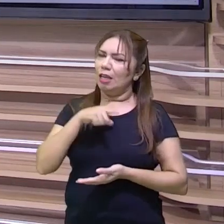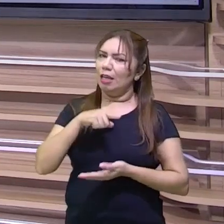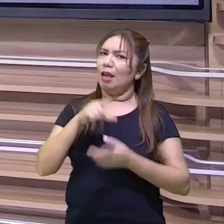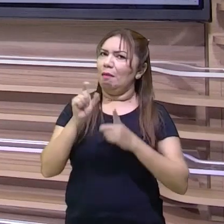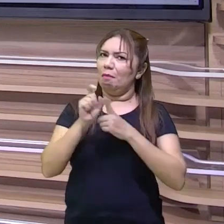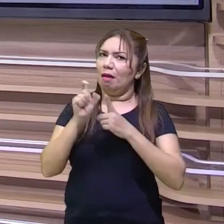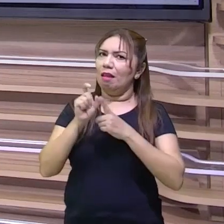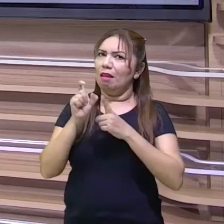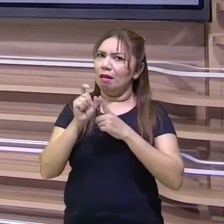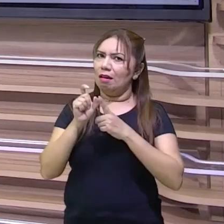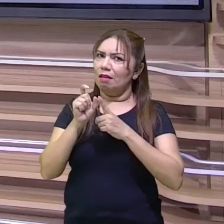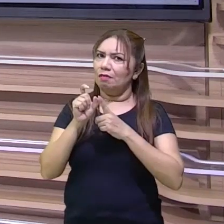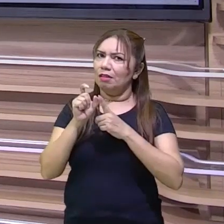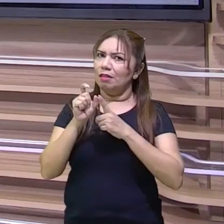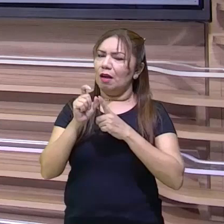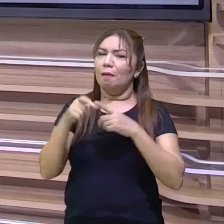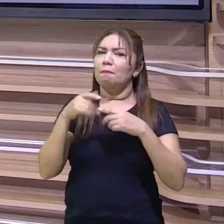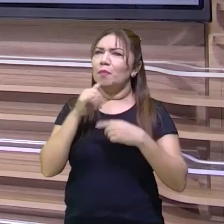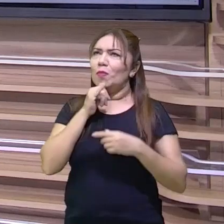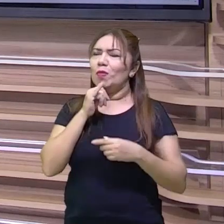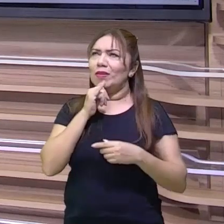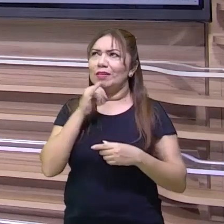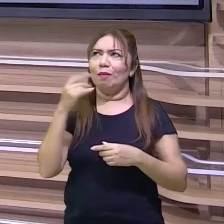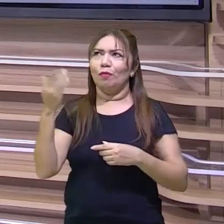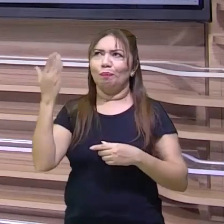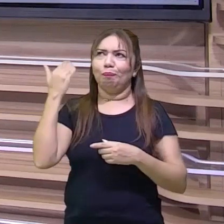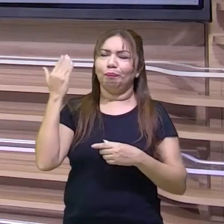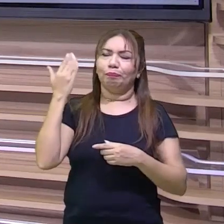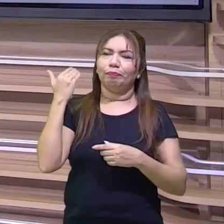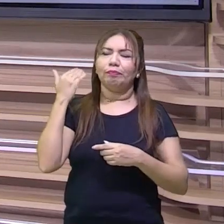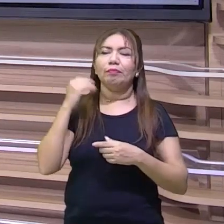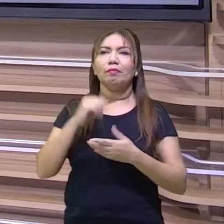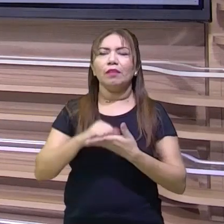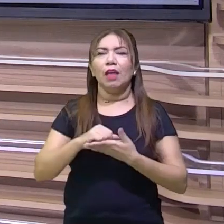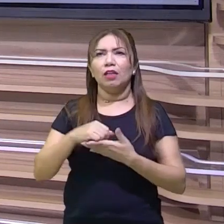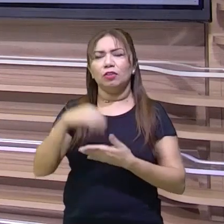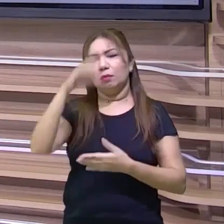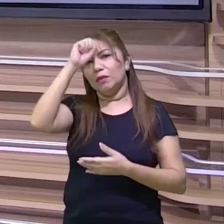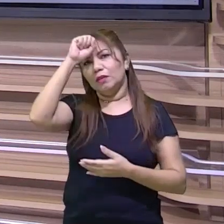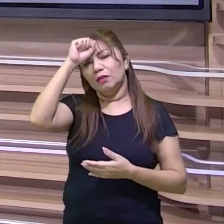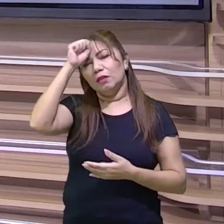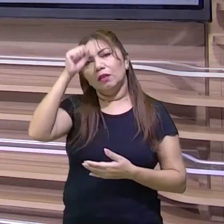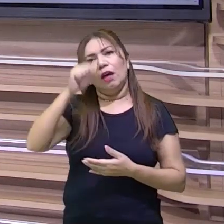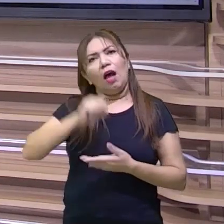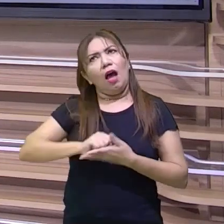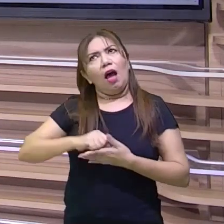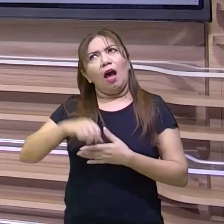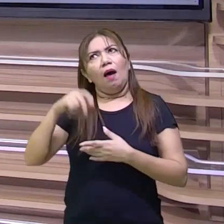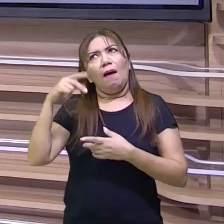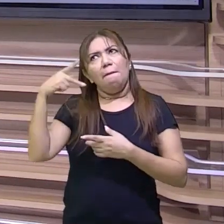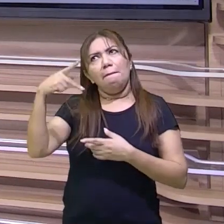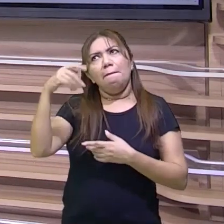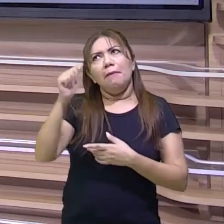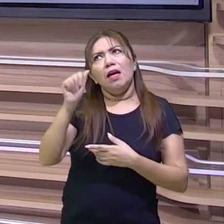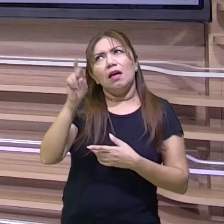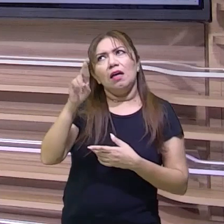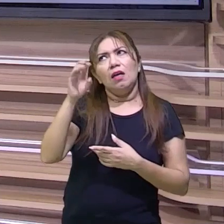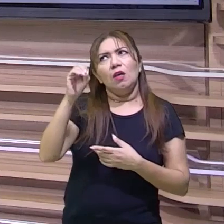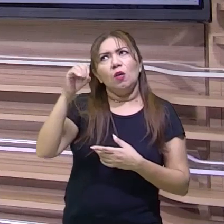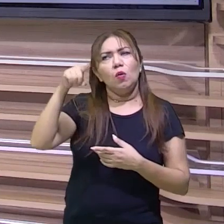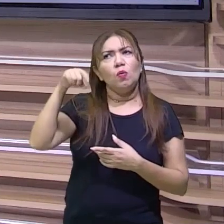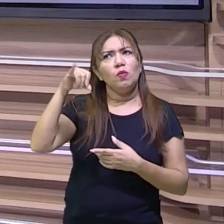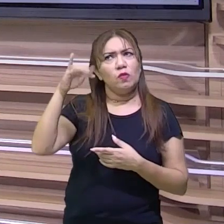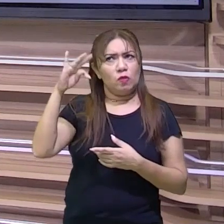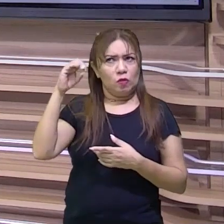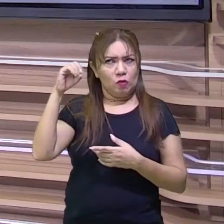palavras, gente, que ela, por exemplo, na aula anterior que a gente trabalhou com a paroxítona, a palavra contar, por exemplo, se eu quero contar alguma coisa,